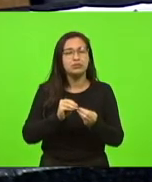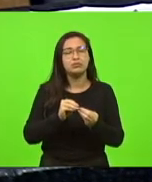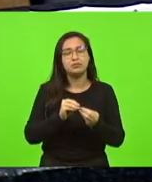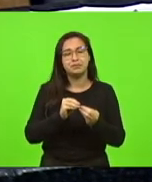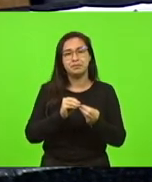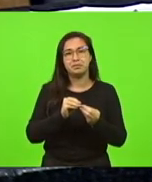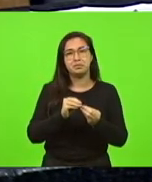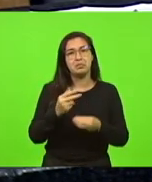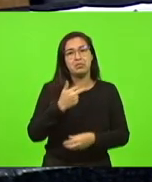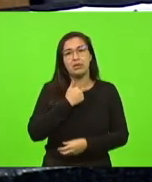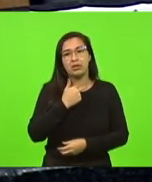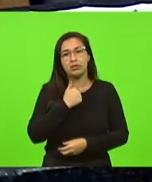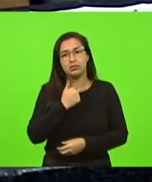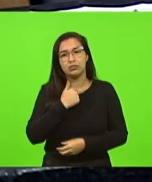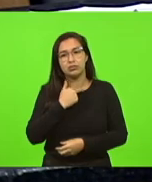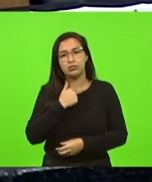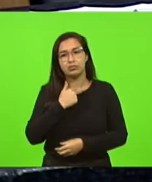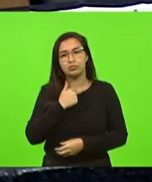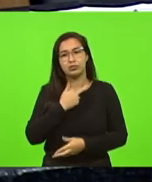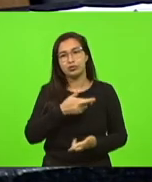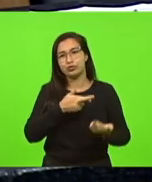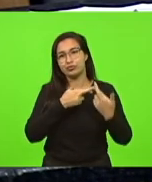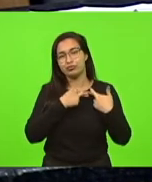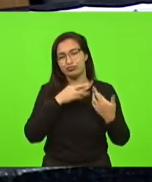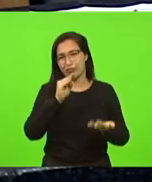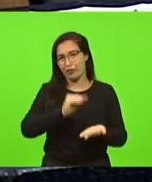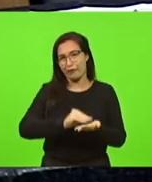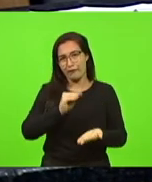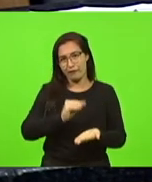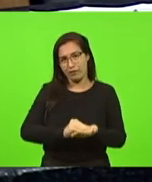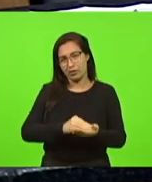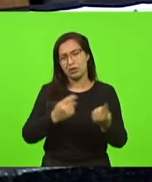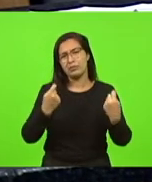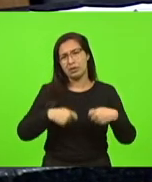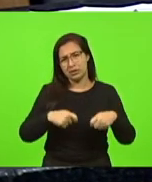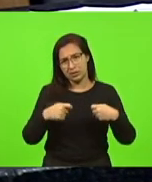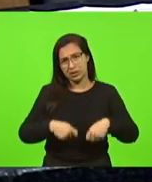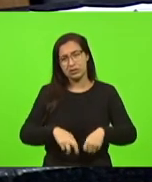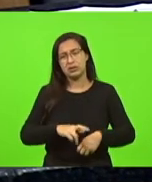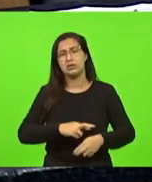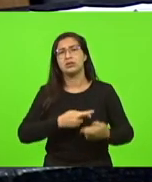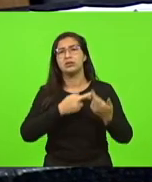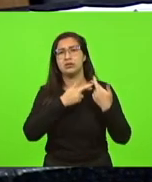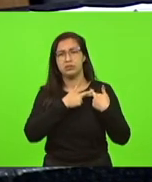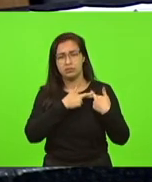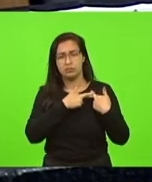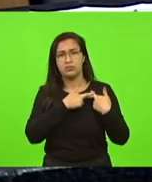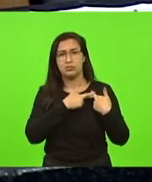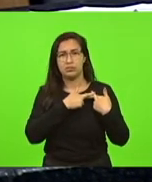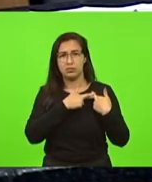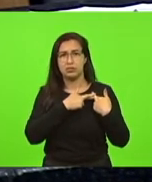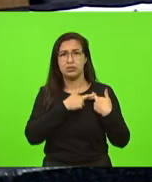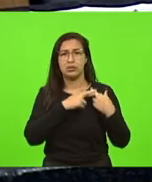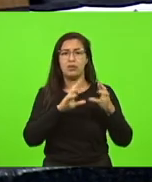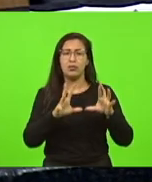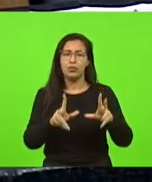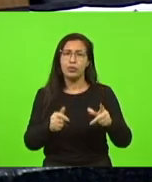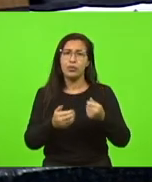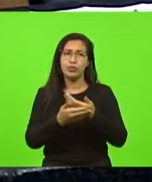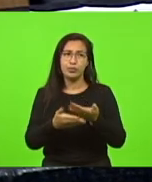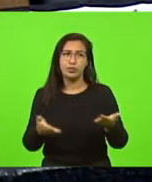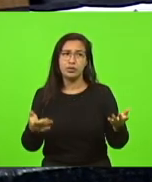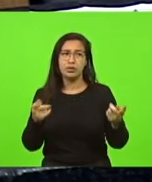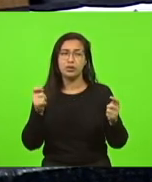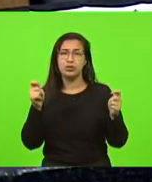não podemos ser irresponsáveis aqui de conceder tudo aquilo que, nesse momento, talvez tenha oportunidade de caixa. Que